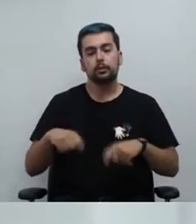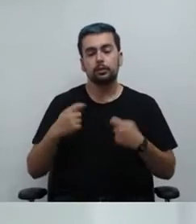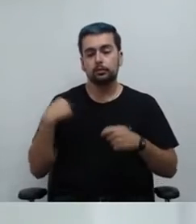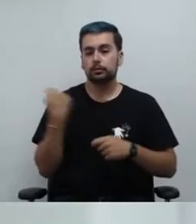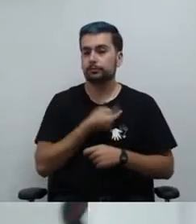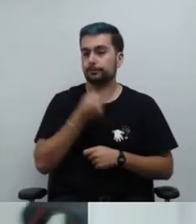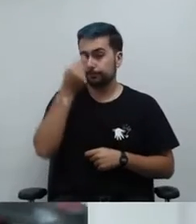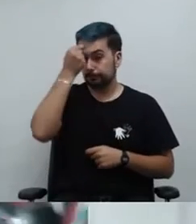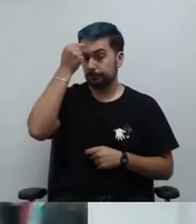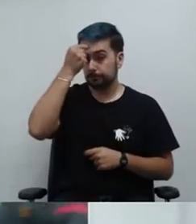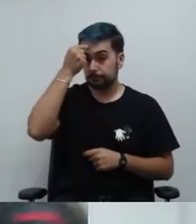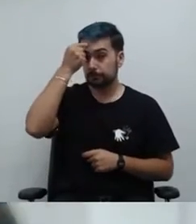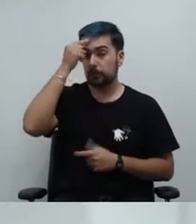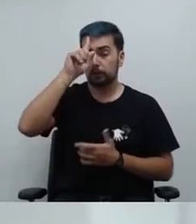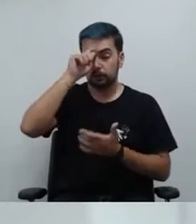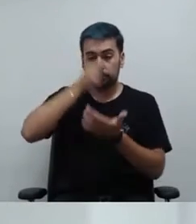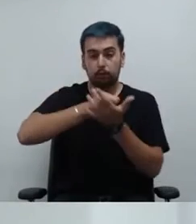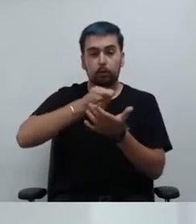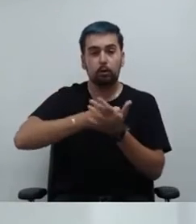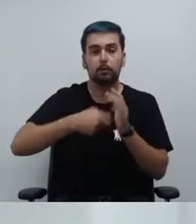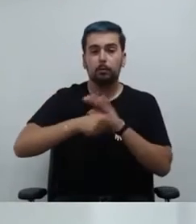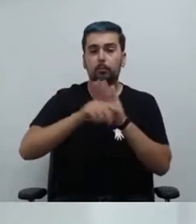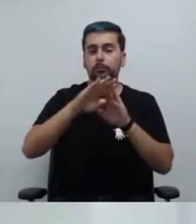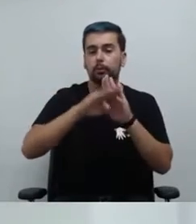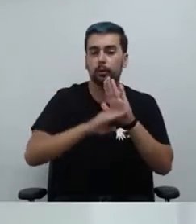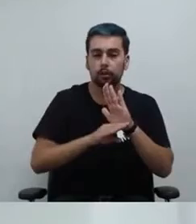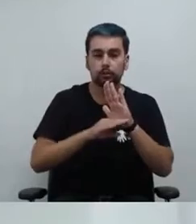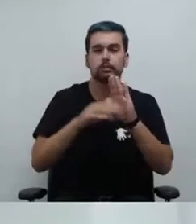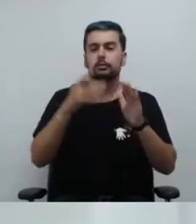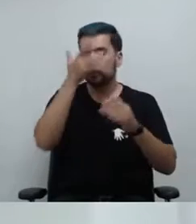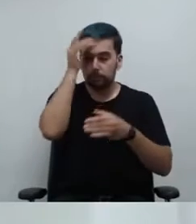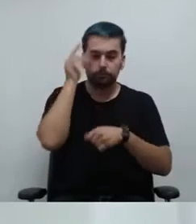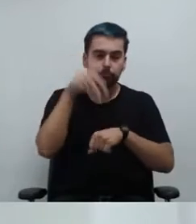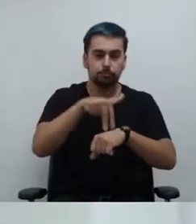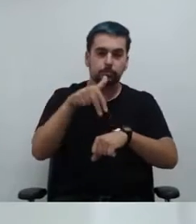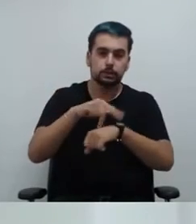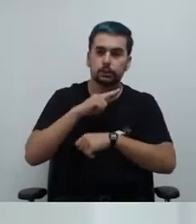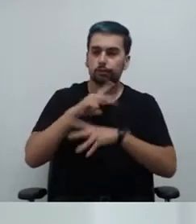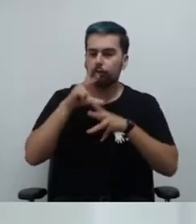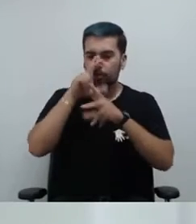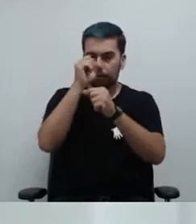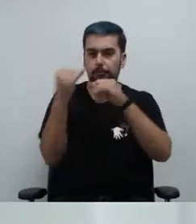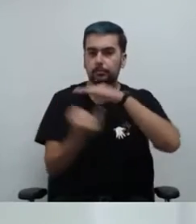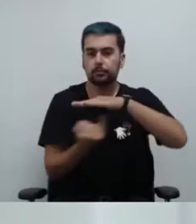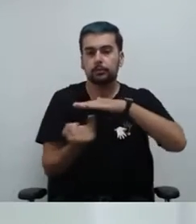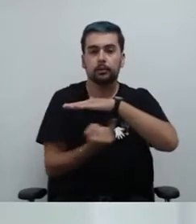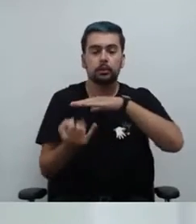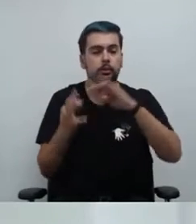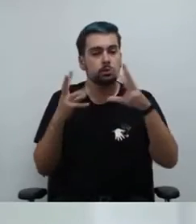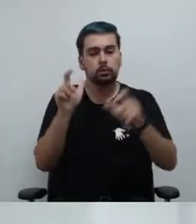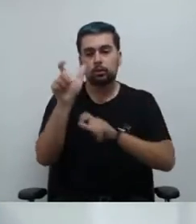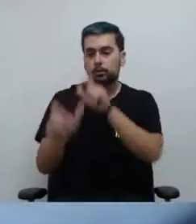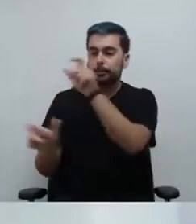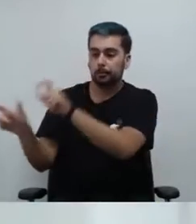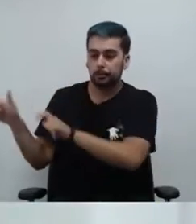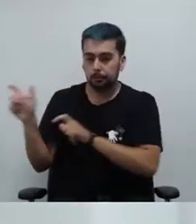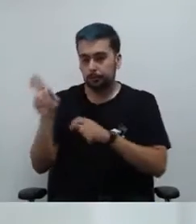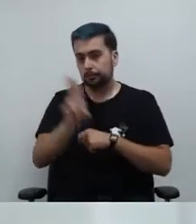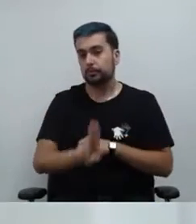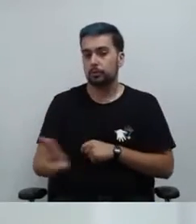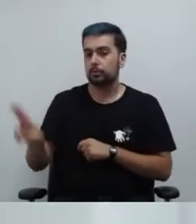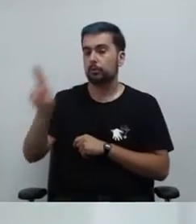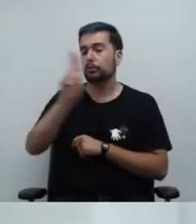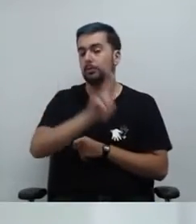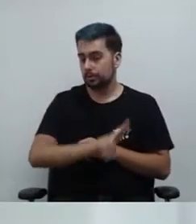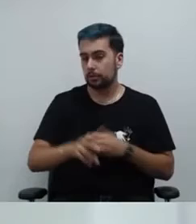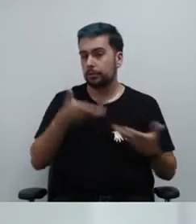em mente que, com o reforço do quadro de membros, há um fortalecimento da instituição e toda a população usuária dos serviços da